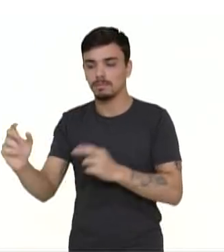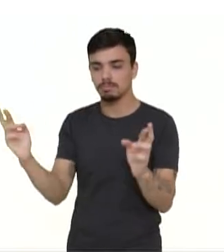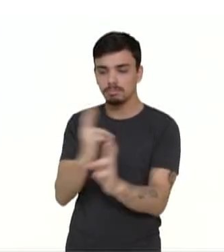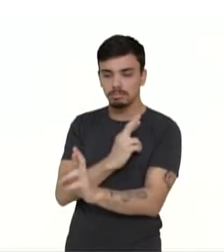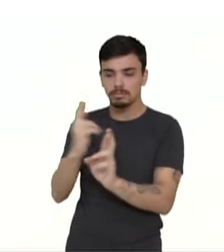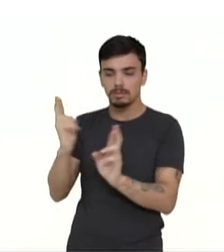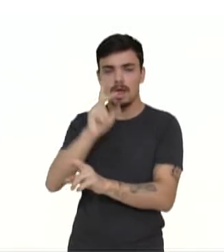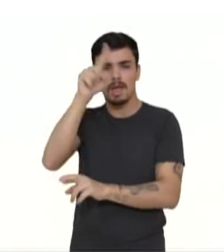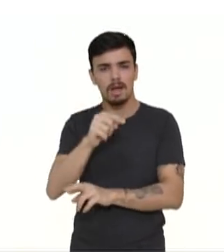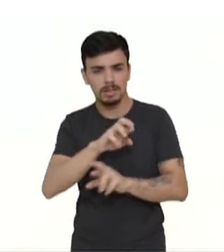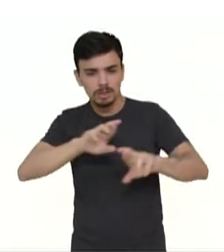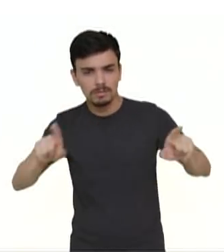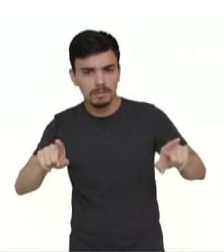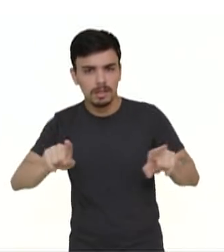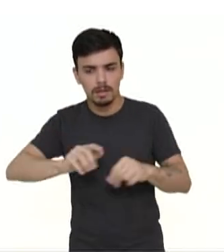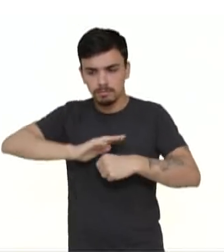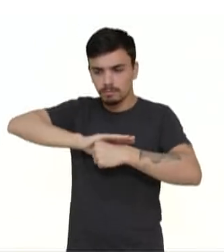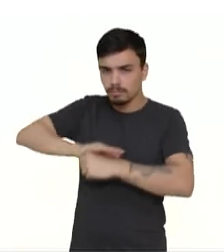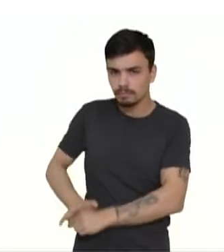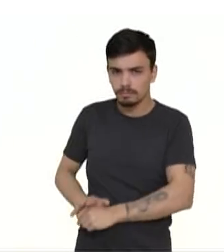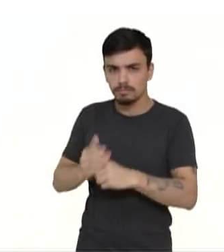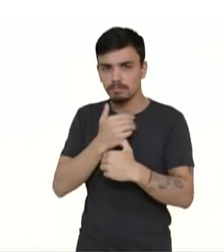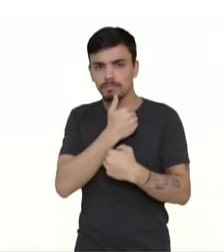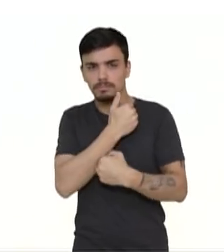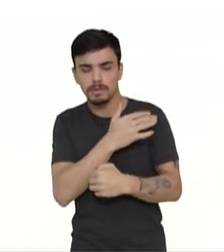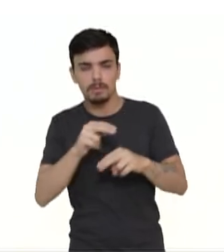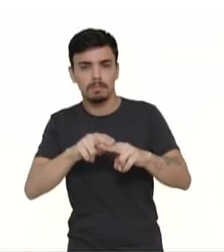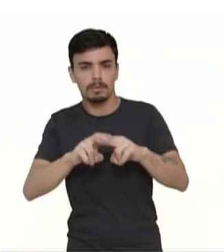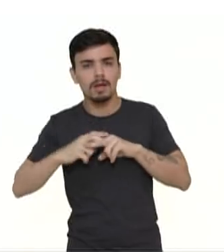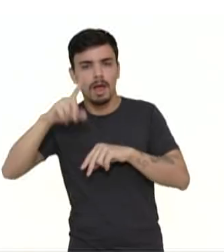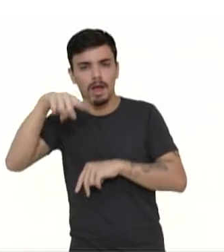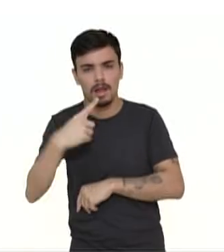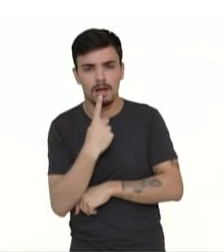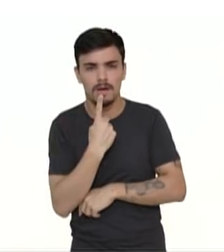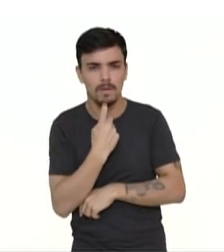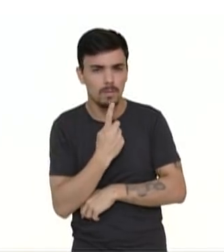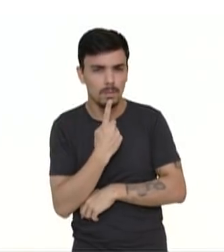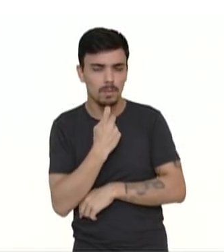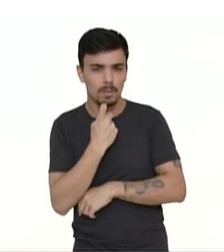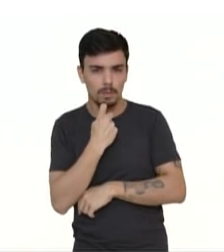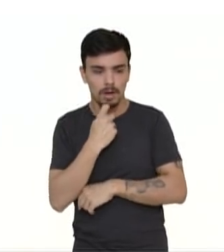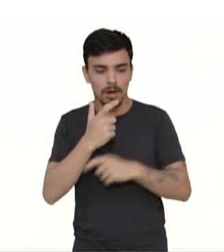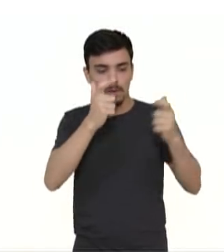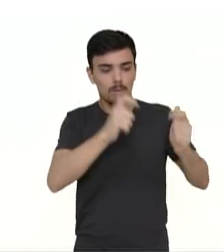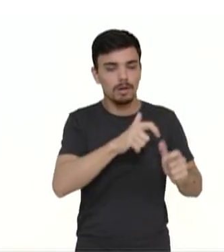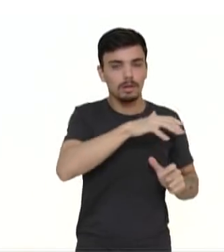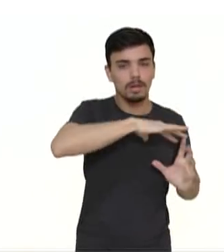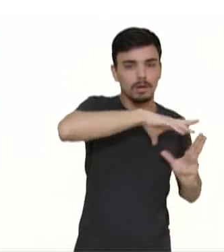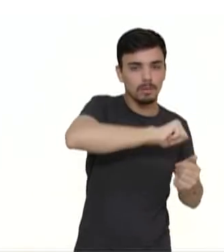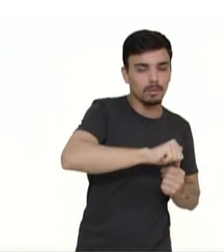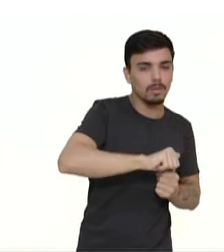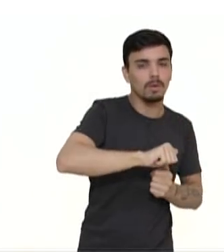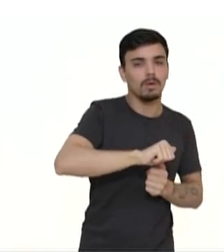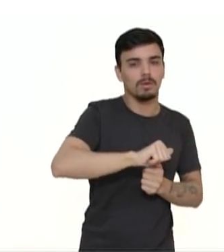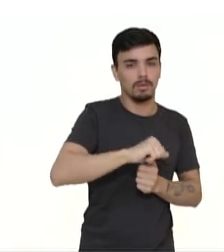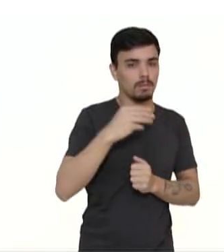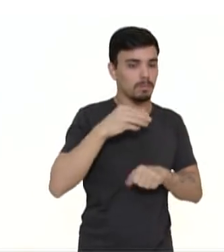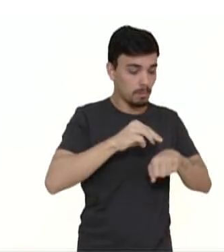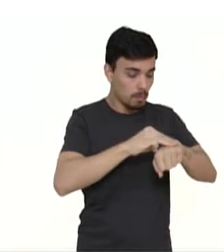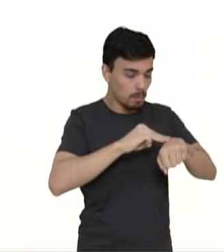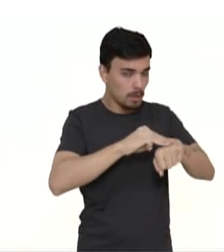Sentia-se diferente, discriminada, provavelmente porque era ruiva? Numa terra de morenos, ser ruivo era uma